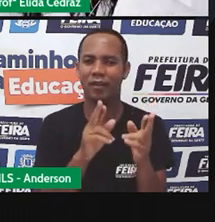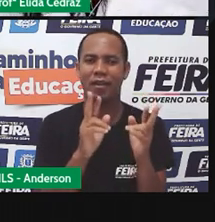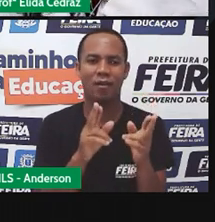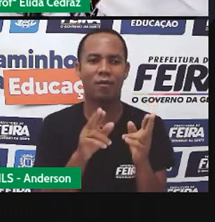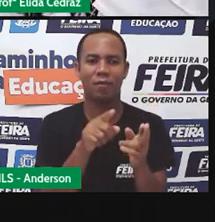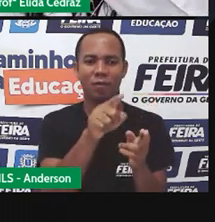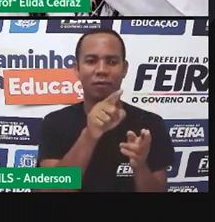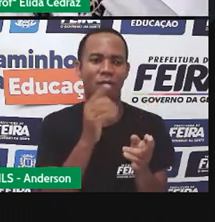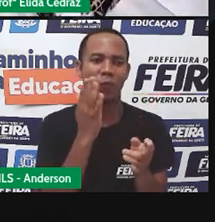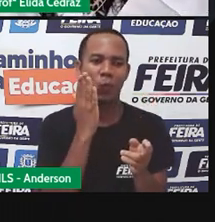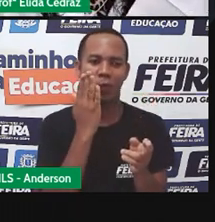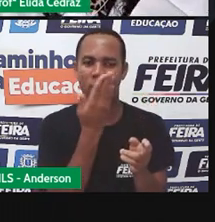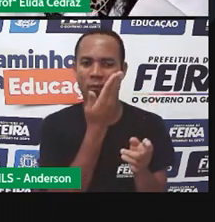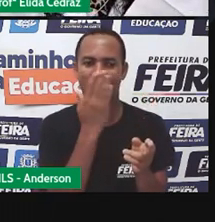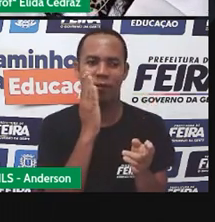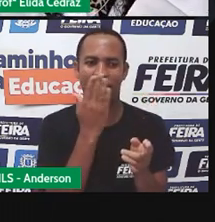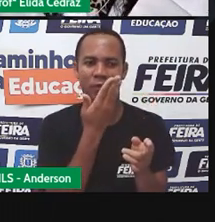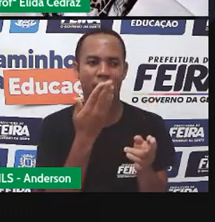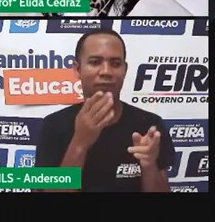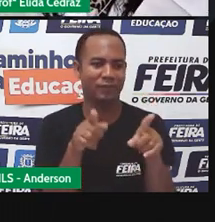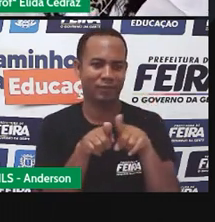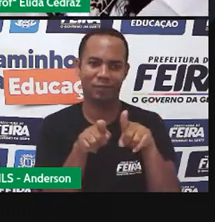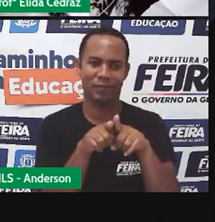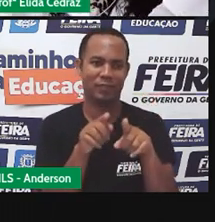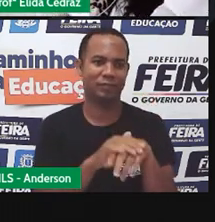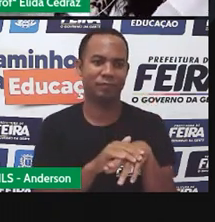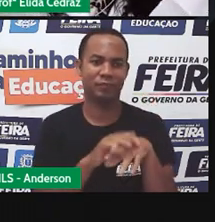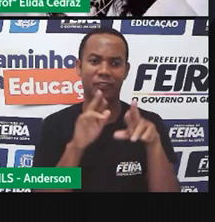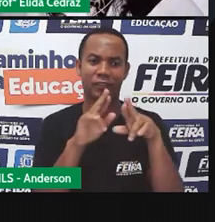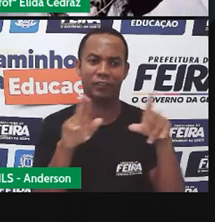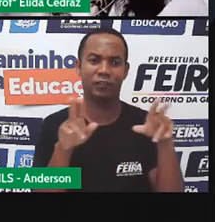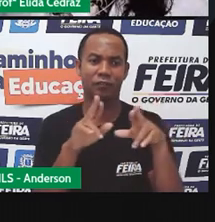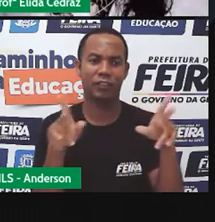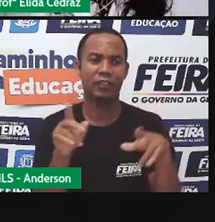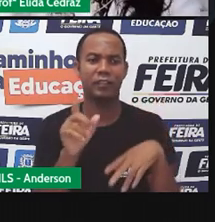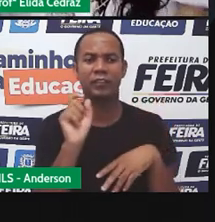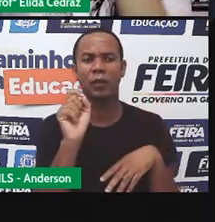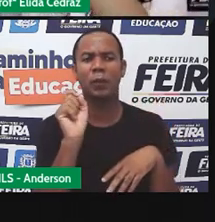o guardanapo. A diferença aqui está no